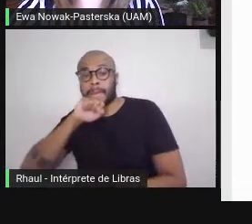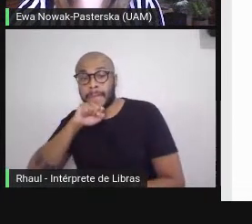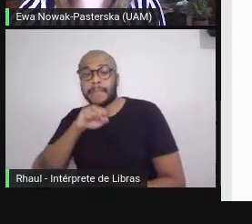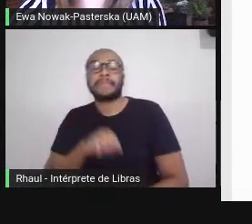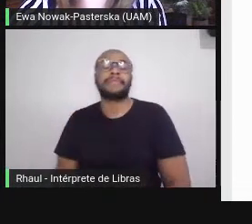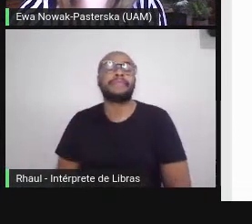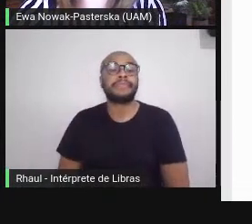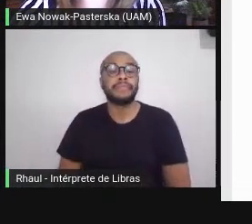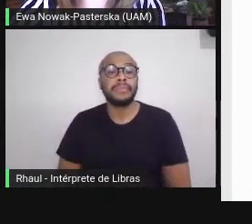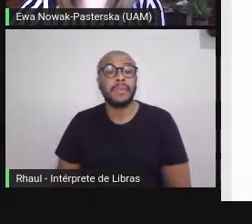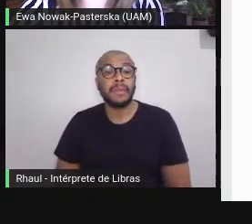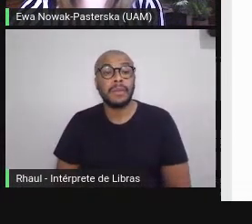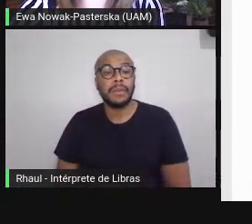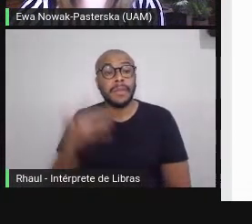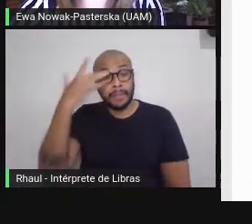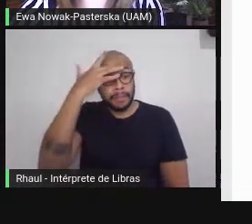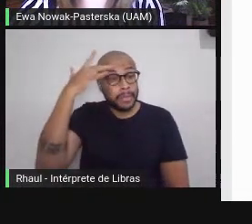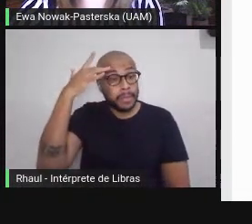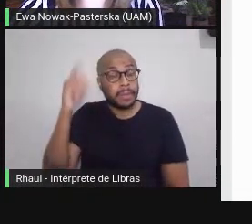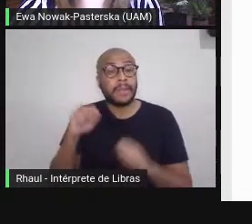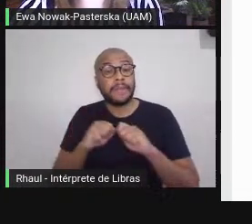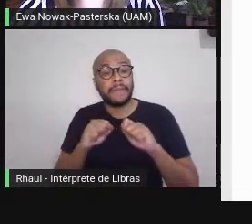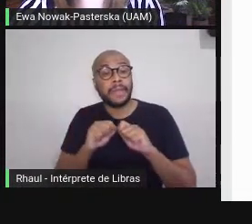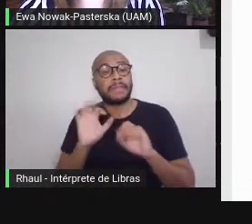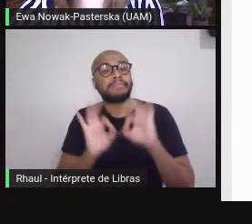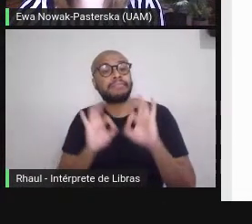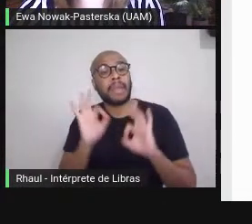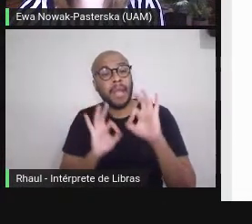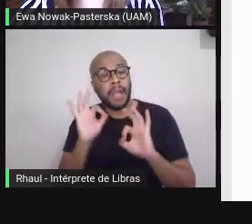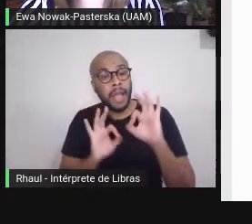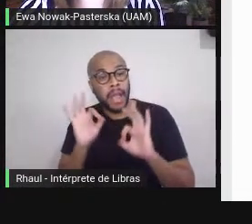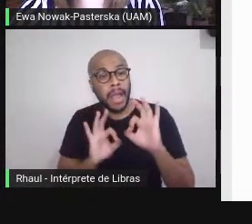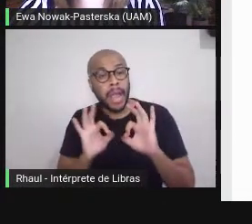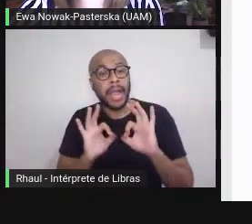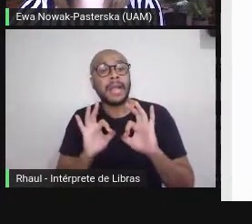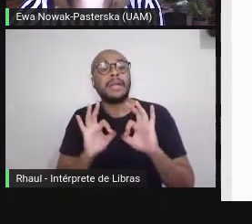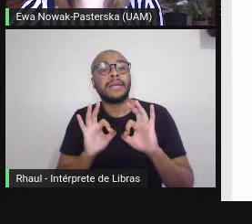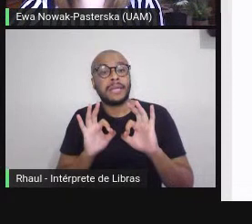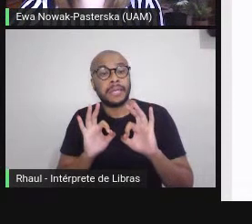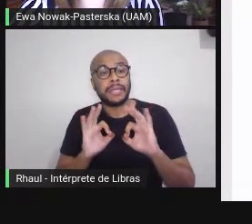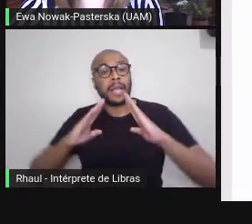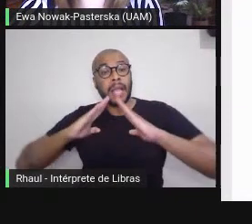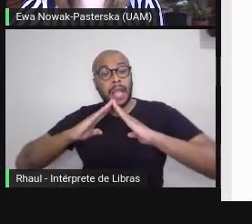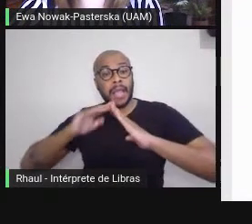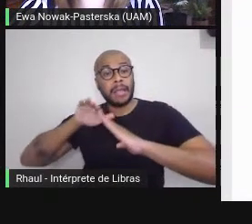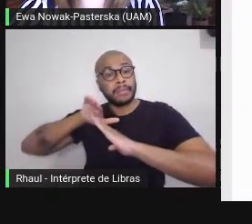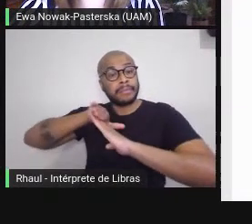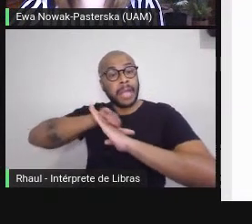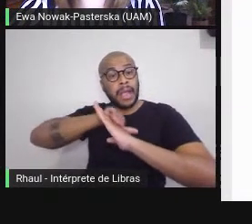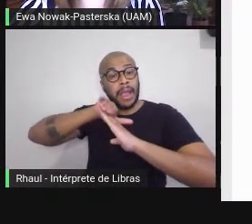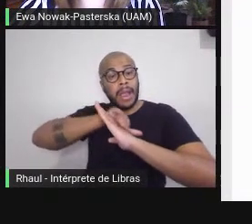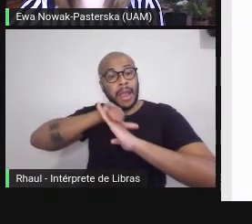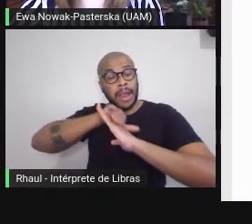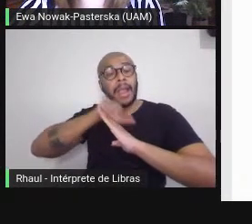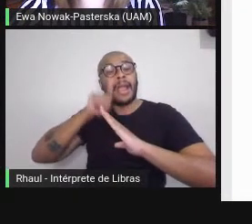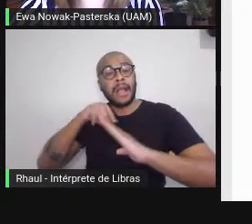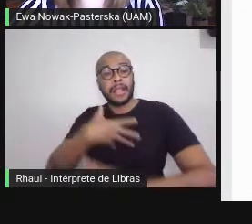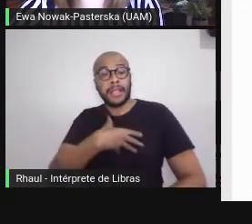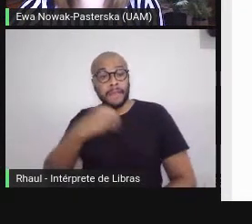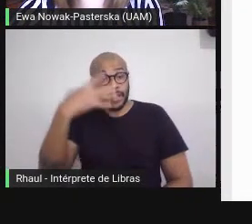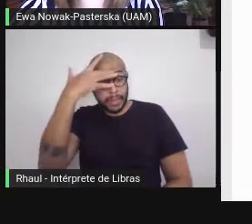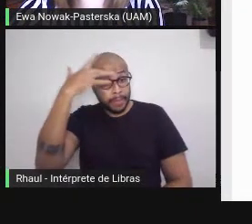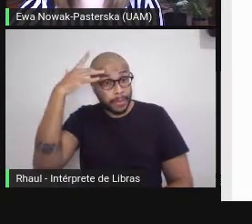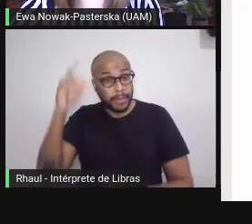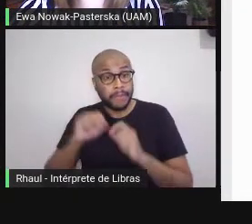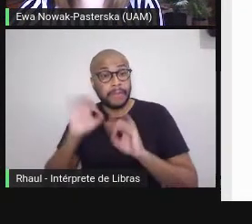Gontarz era uma pessoa que fazia telhados. Então, Gontarczyk era filho da pessoa que